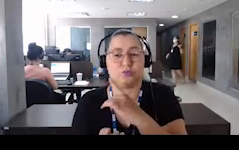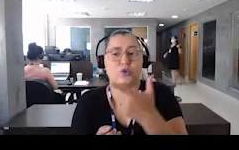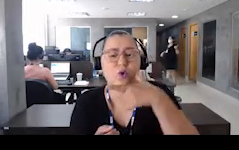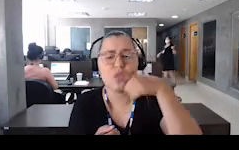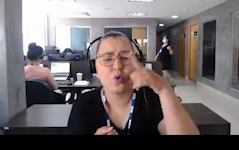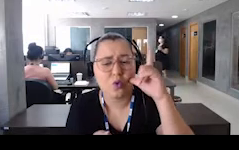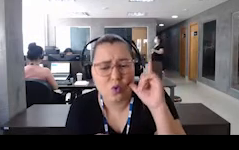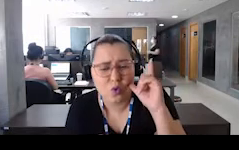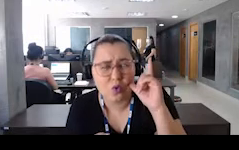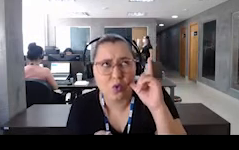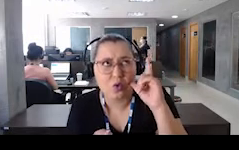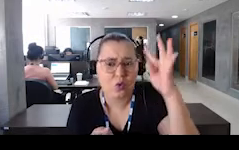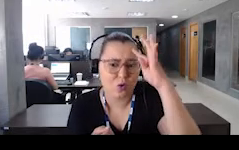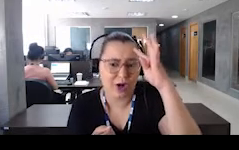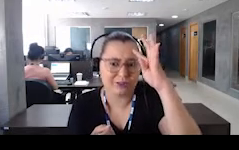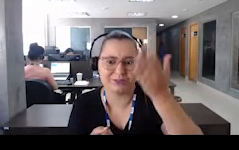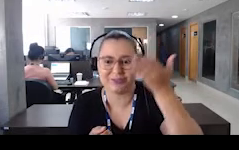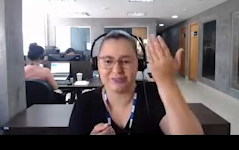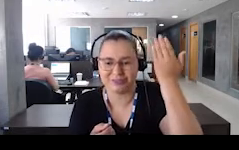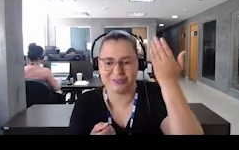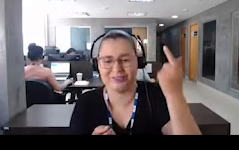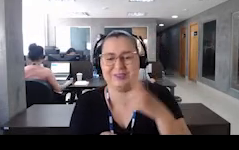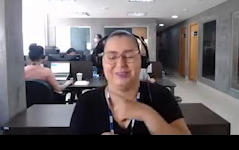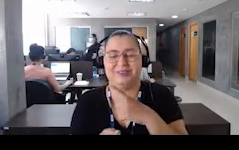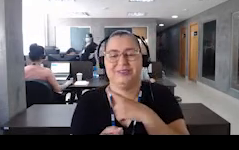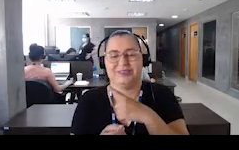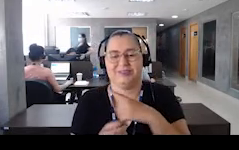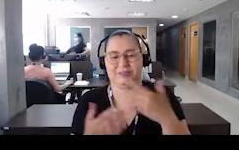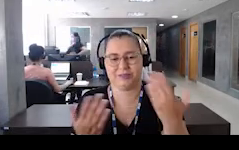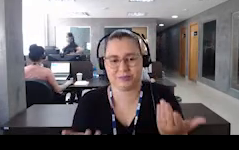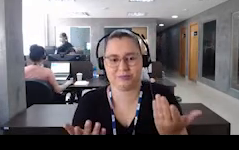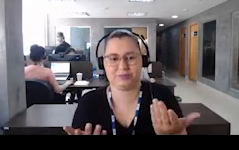Então, ontem, né? Ontem não, quarta-feira, né, que foi essa web.